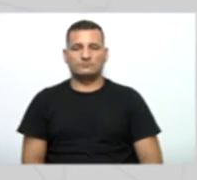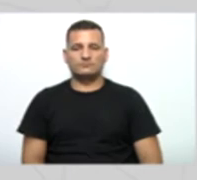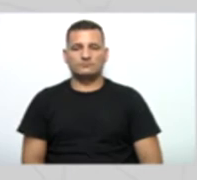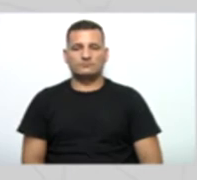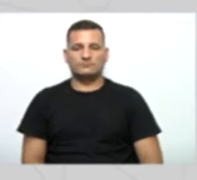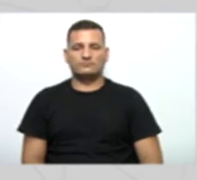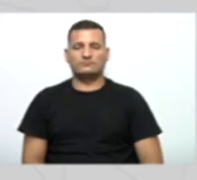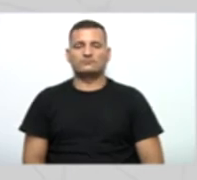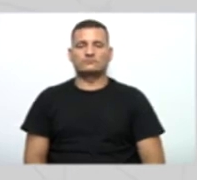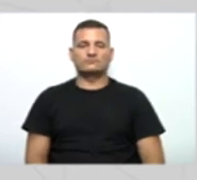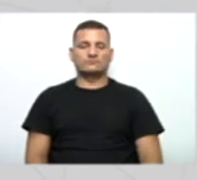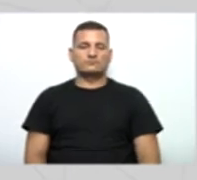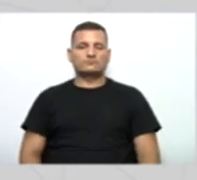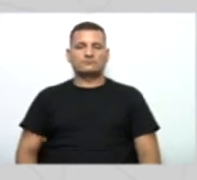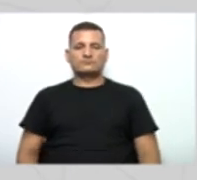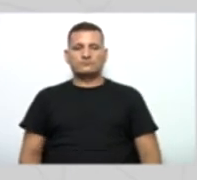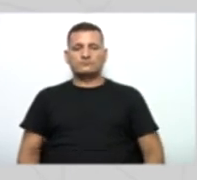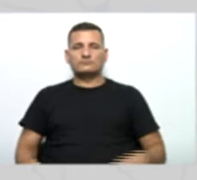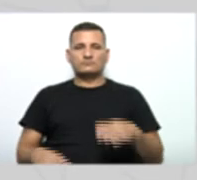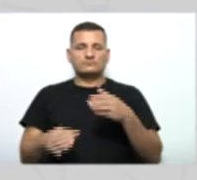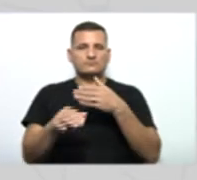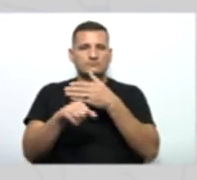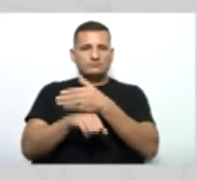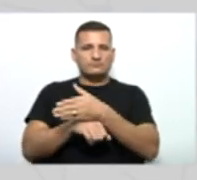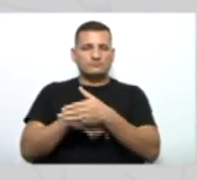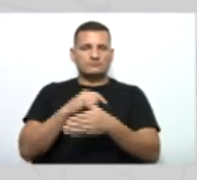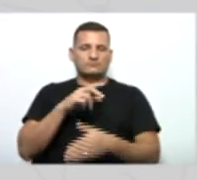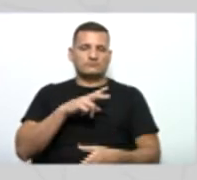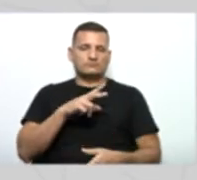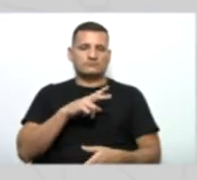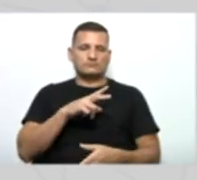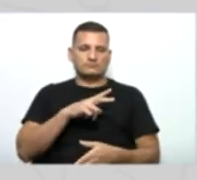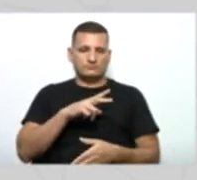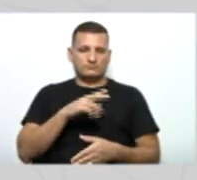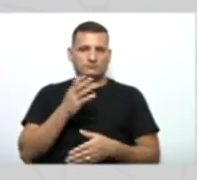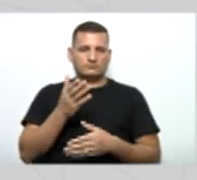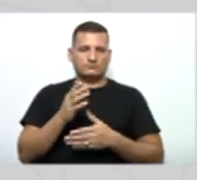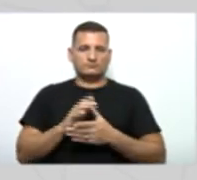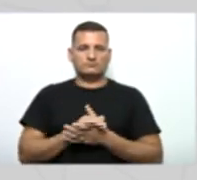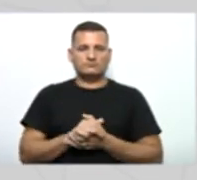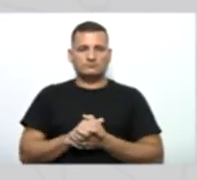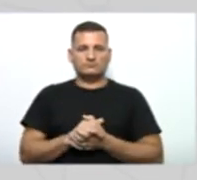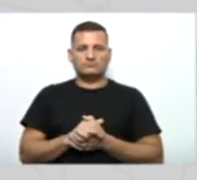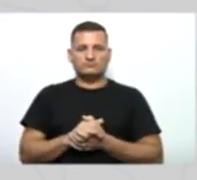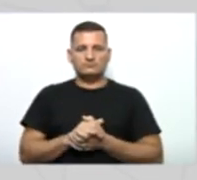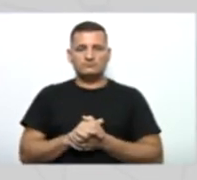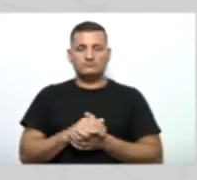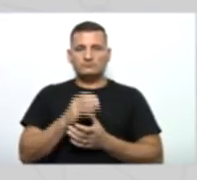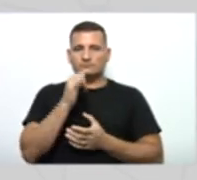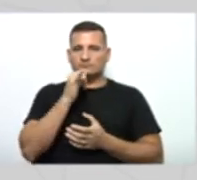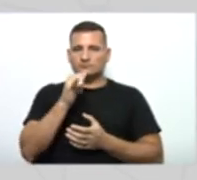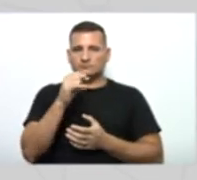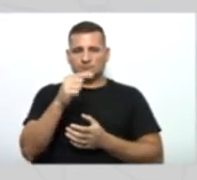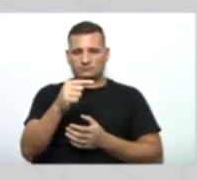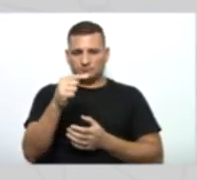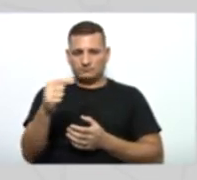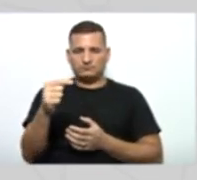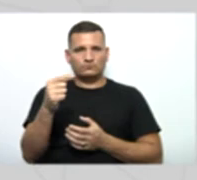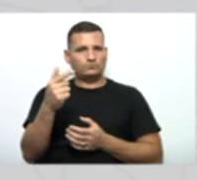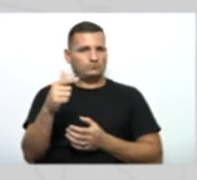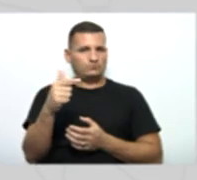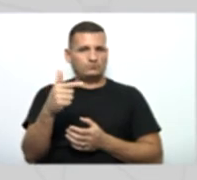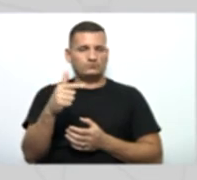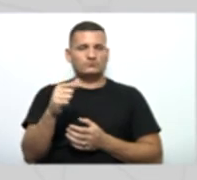é a forma, caso você queira acessar o atributo privado. Aí eu volto a falar. Se você não colocar esses dois underlines aqui,